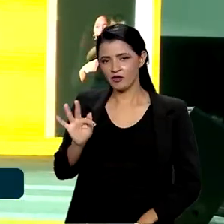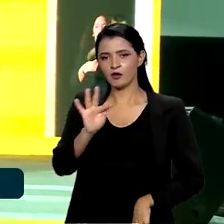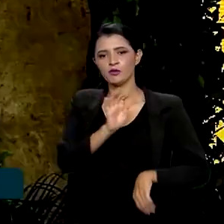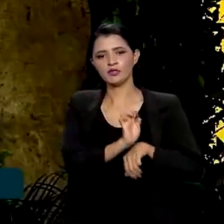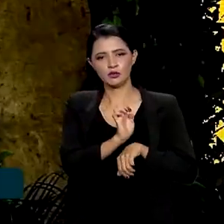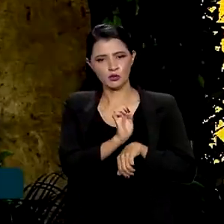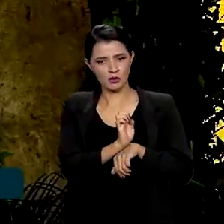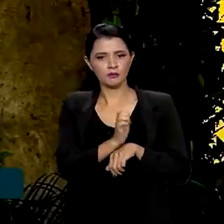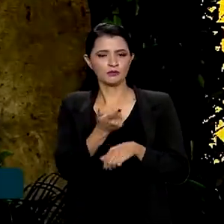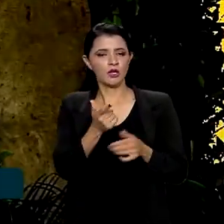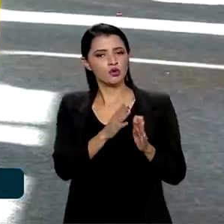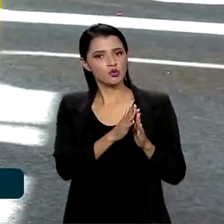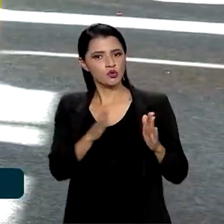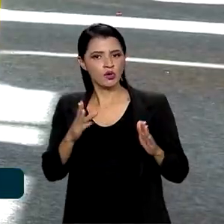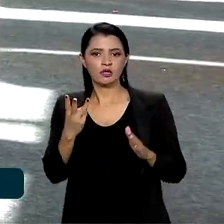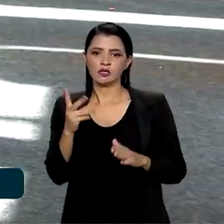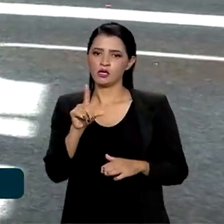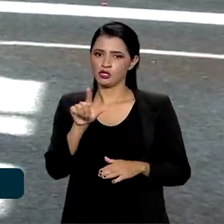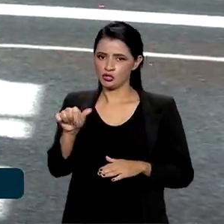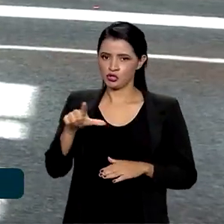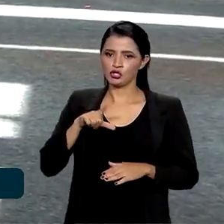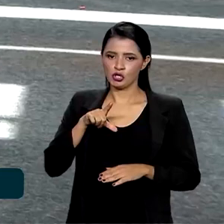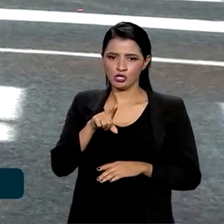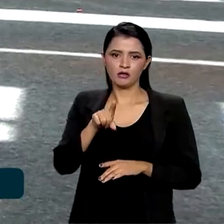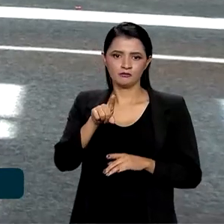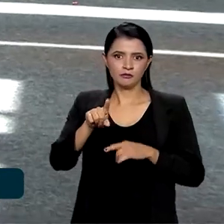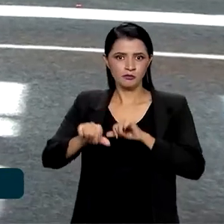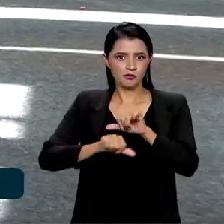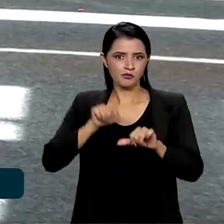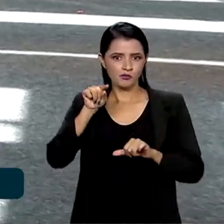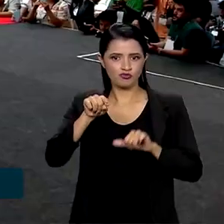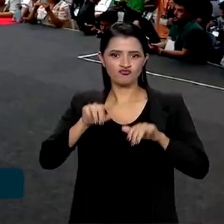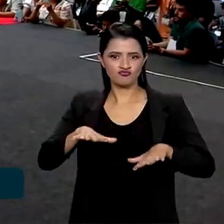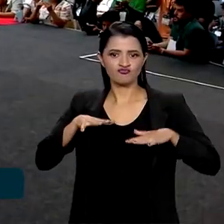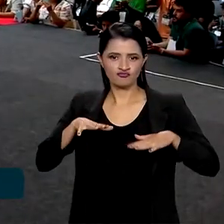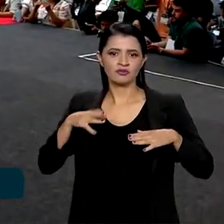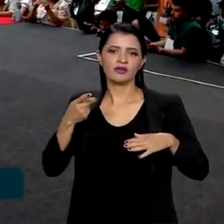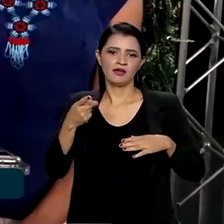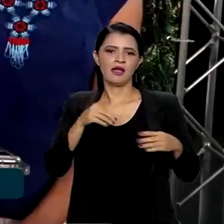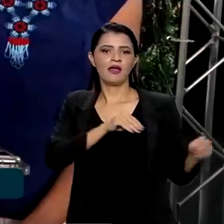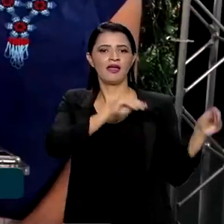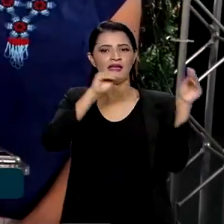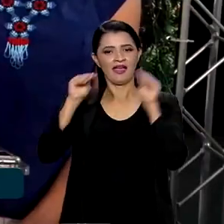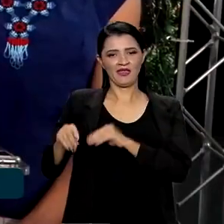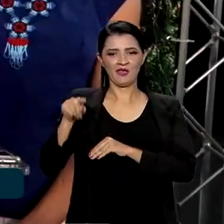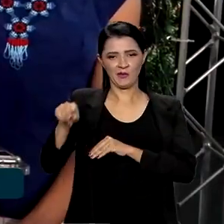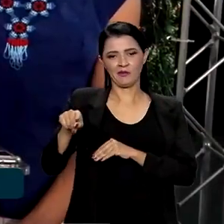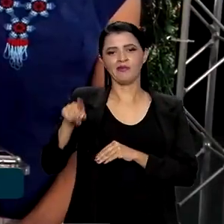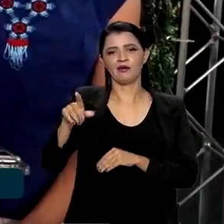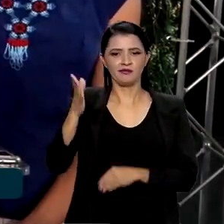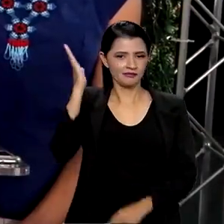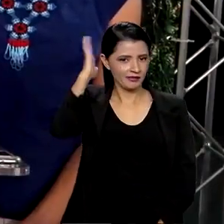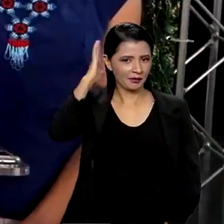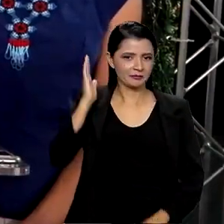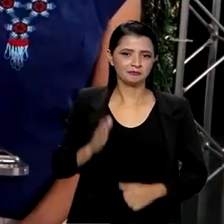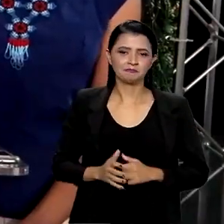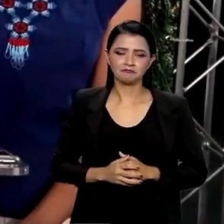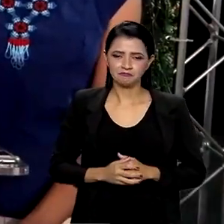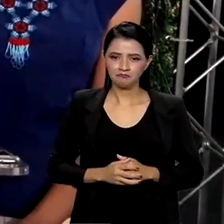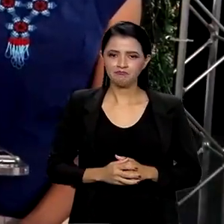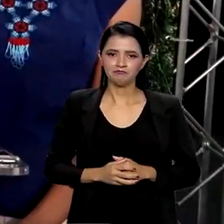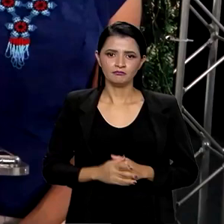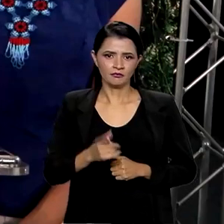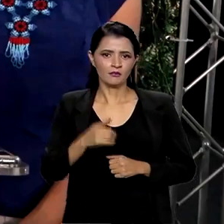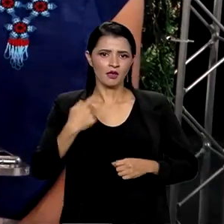estadual. Durante 3 dias, a esplanada mudou literalmente para Belém. Esse debate, em termos mais amplos,